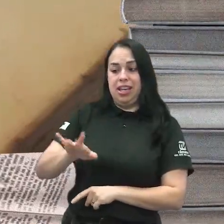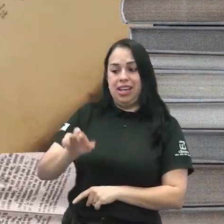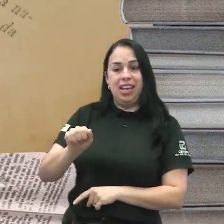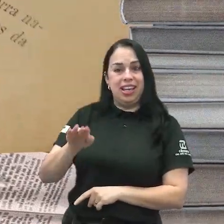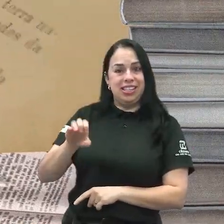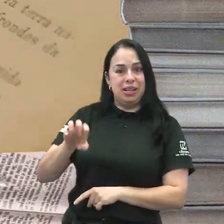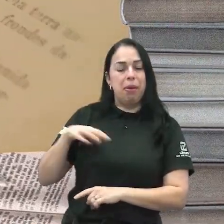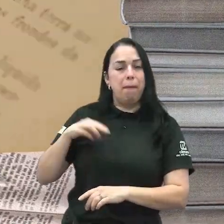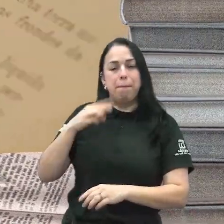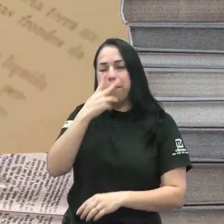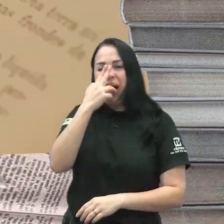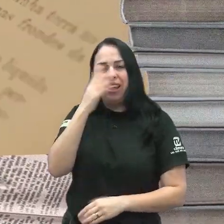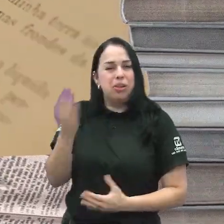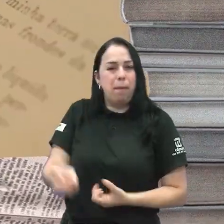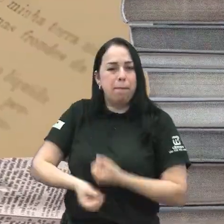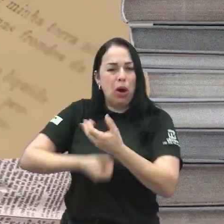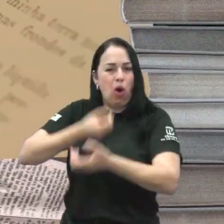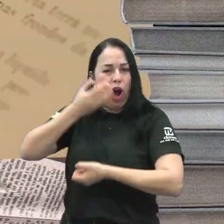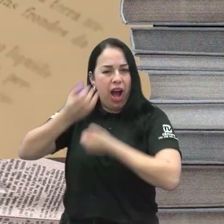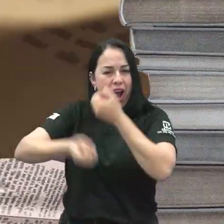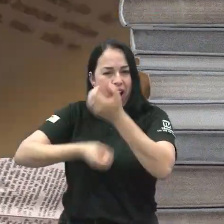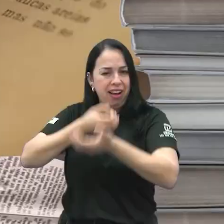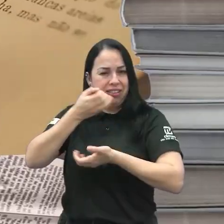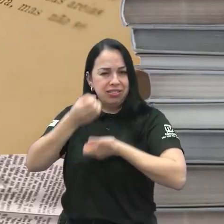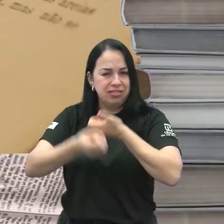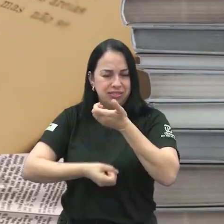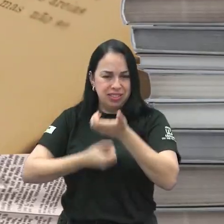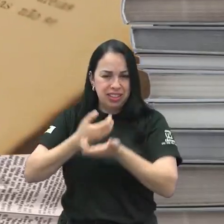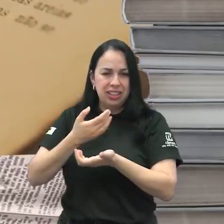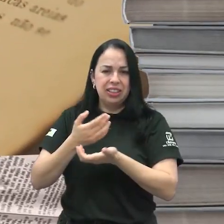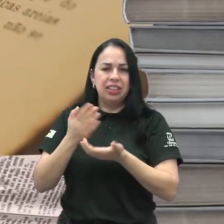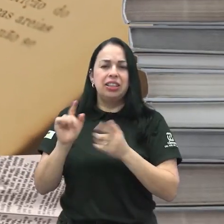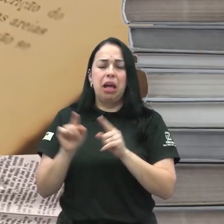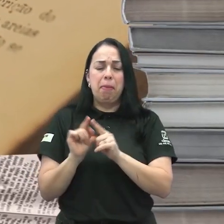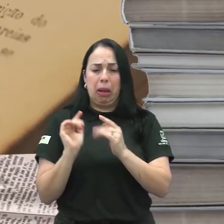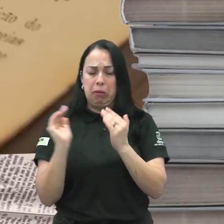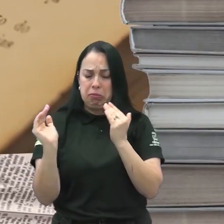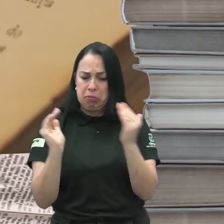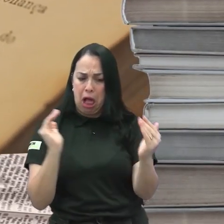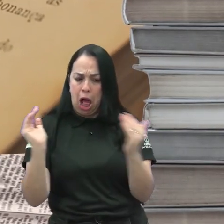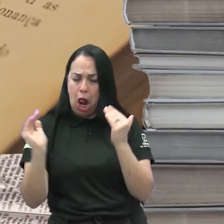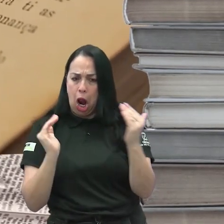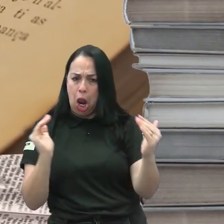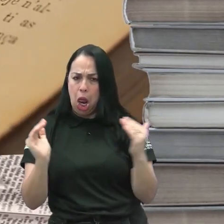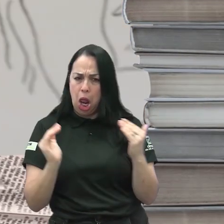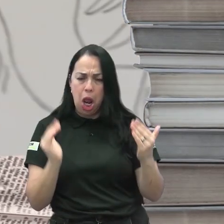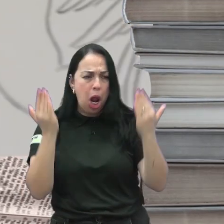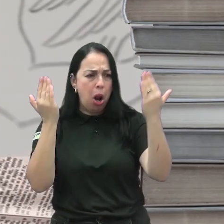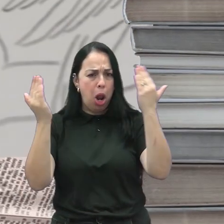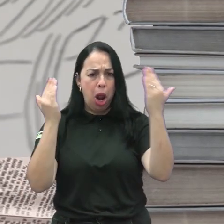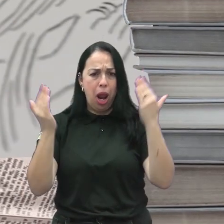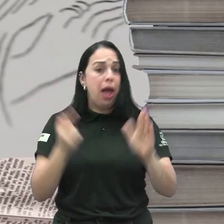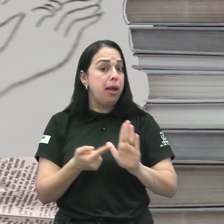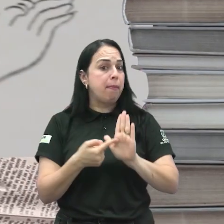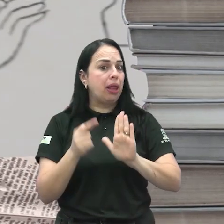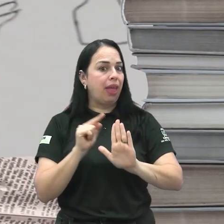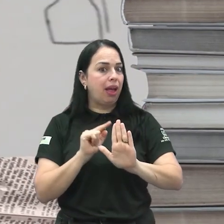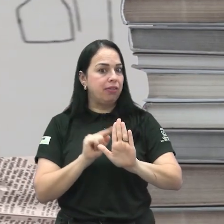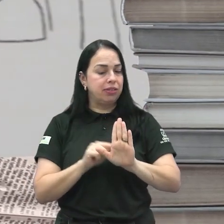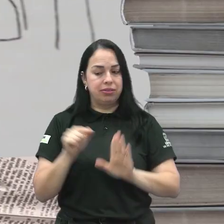uma linguagem percorrida por comparações e por metáforas. Iracema